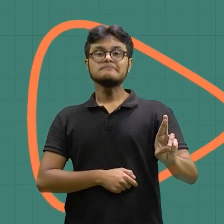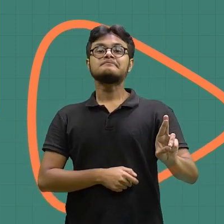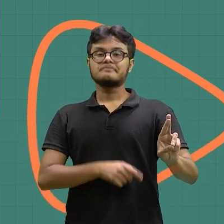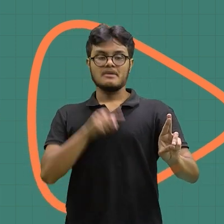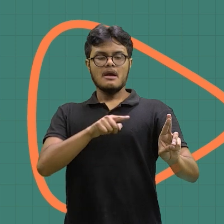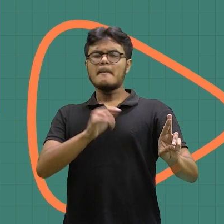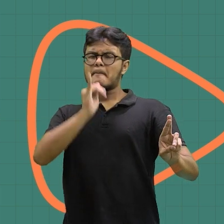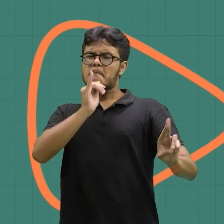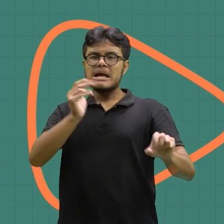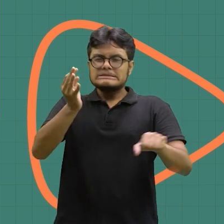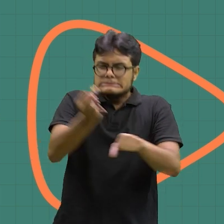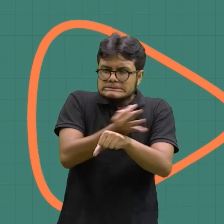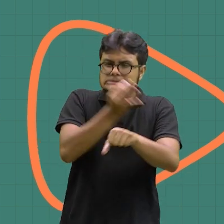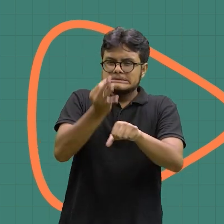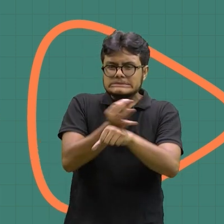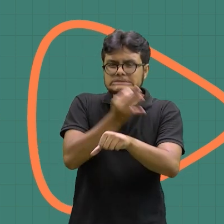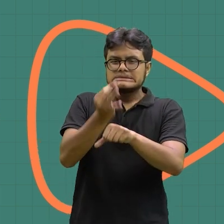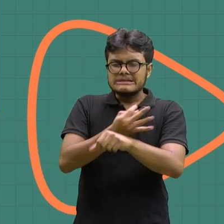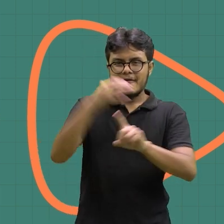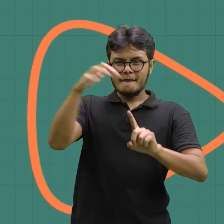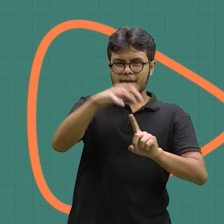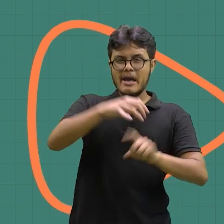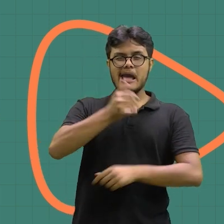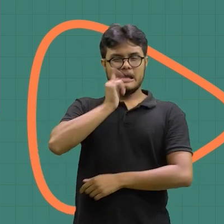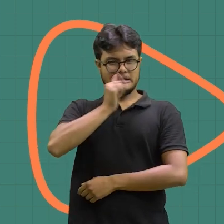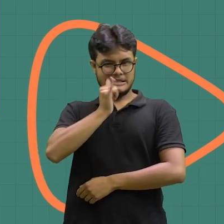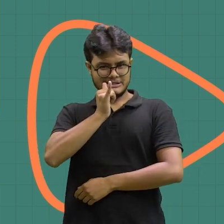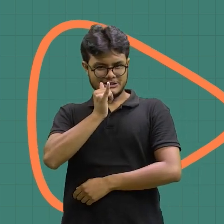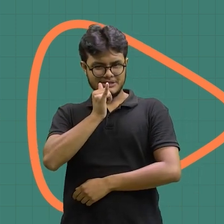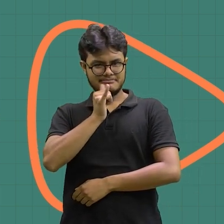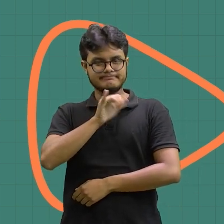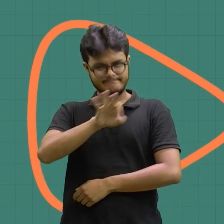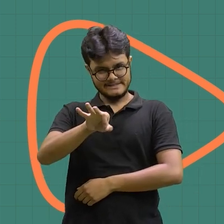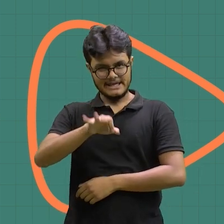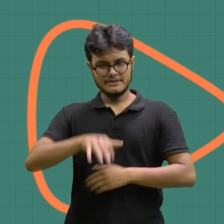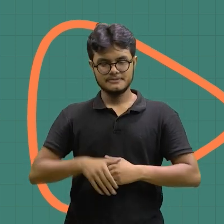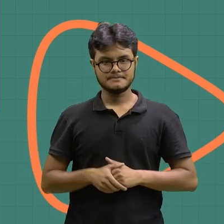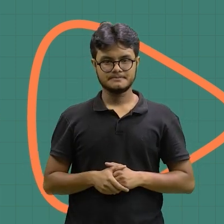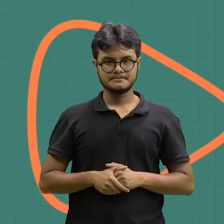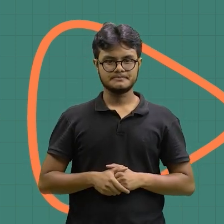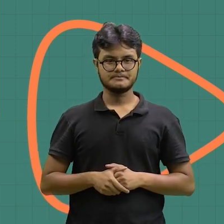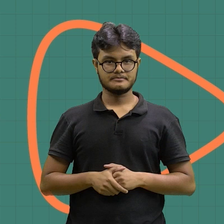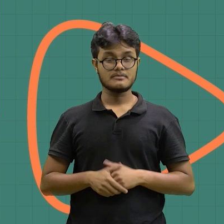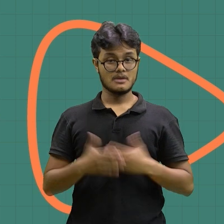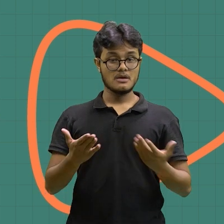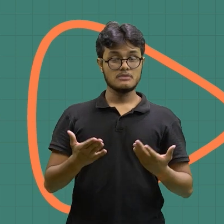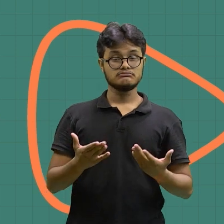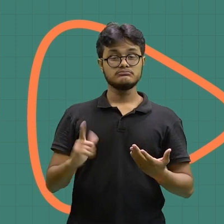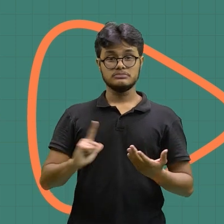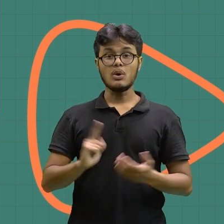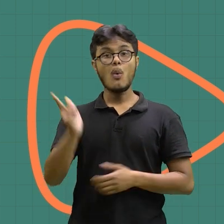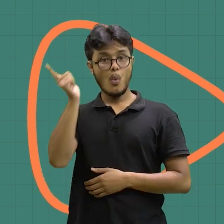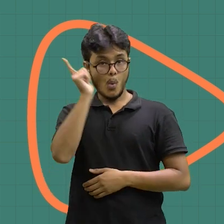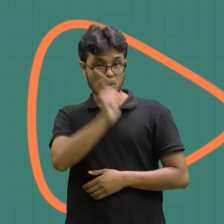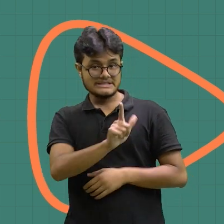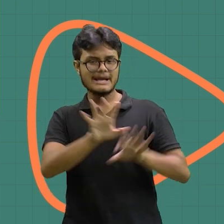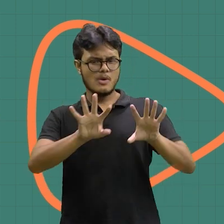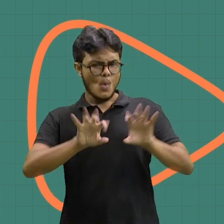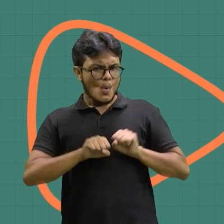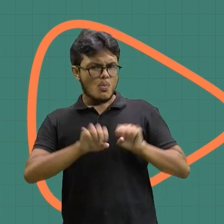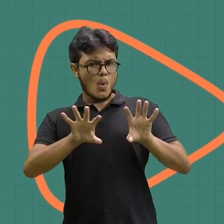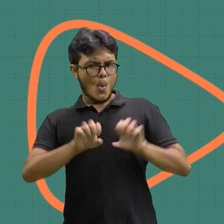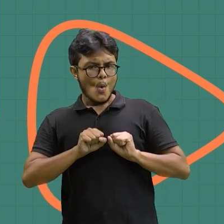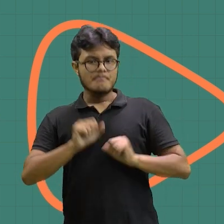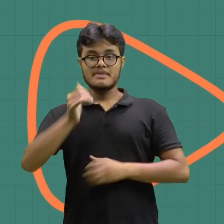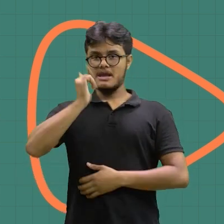resistência interna ela tem a capacidade de consumir parte da força eletromotriz que o gerador está produzindo.